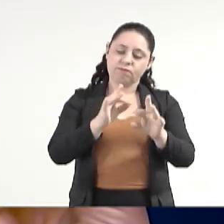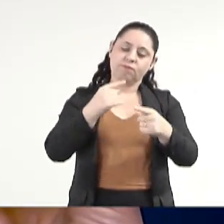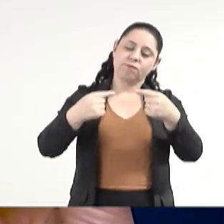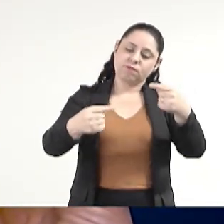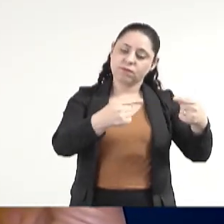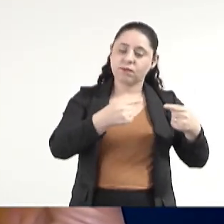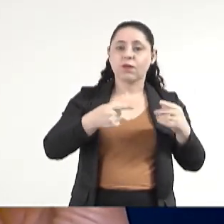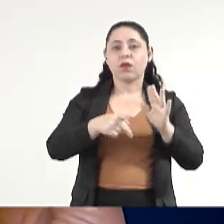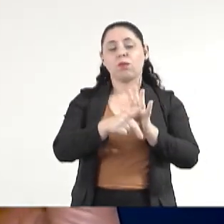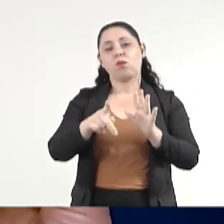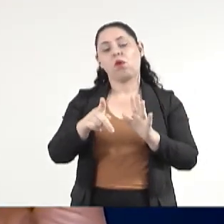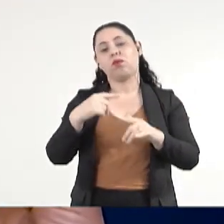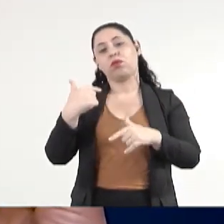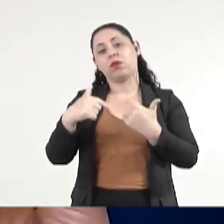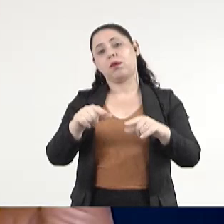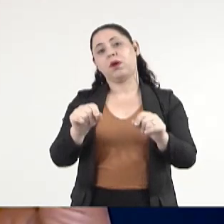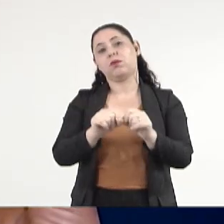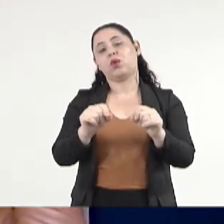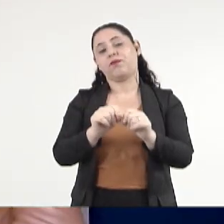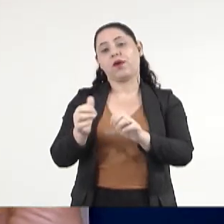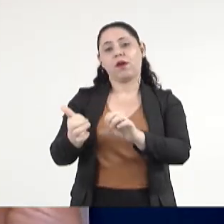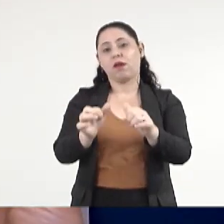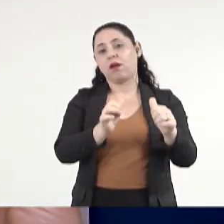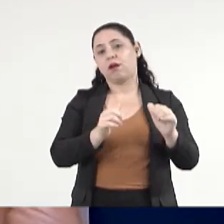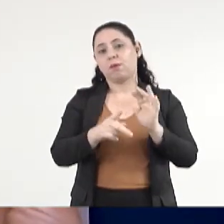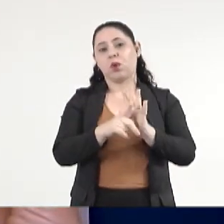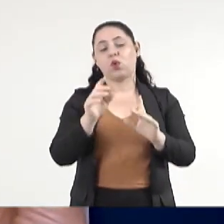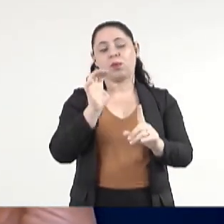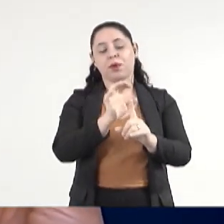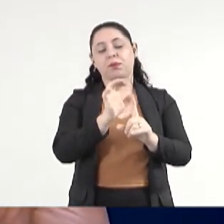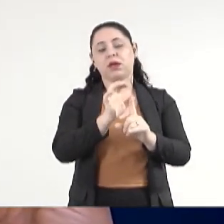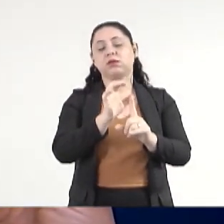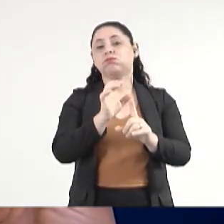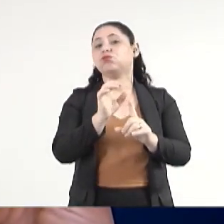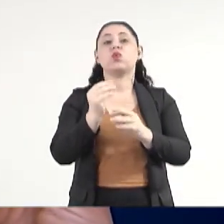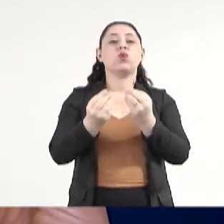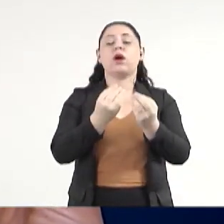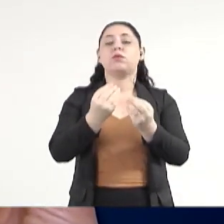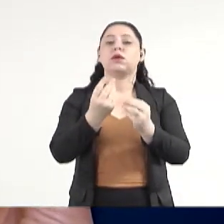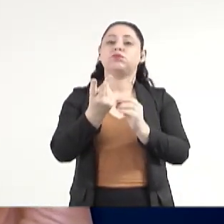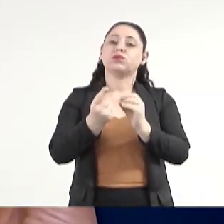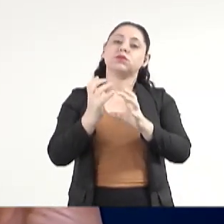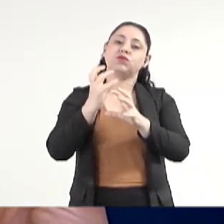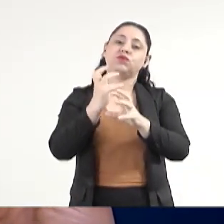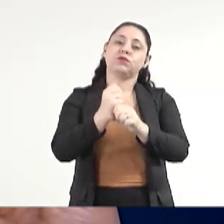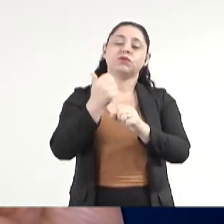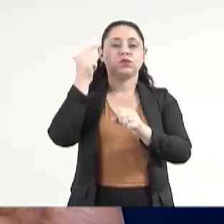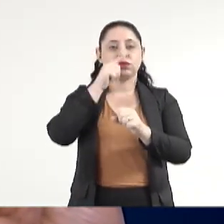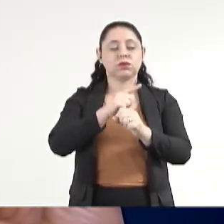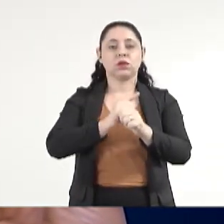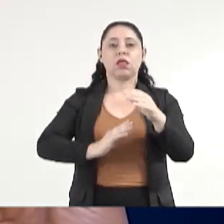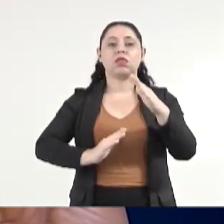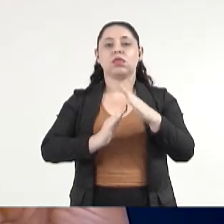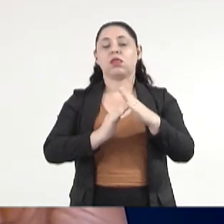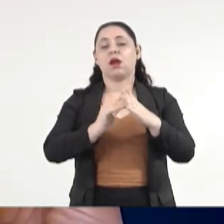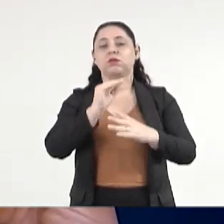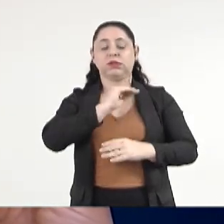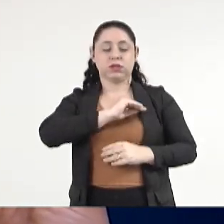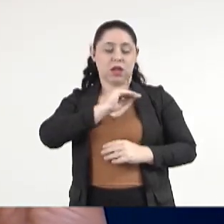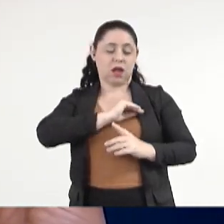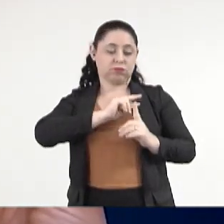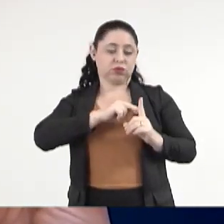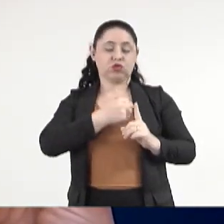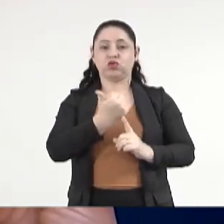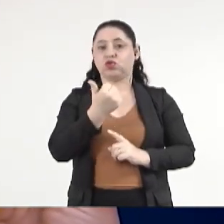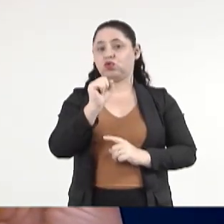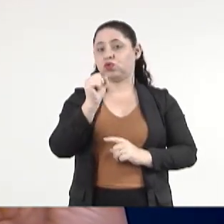nesse diálogo, num trabalho de análise, né, dos impactos financeiros, eles conseguiram chegar, né, a esse